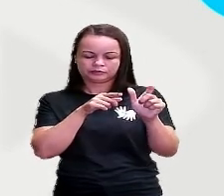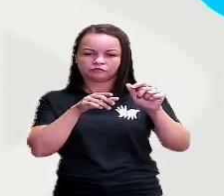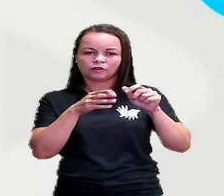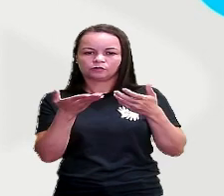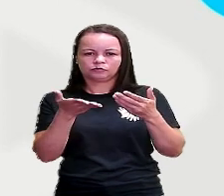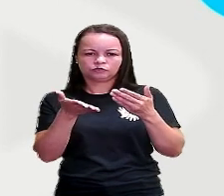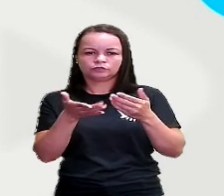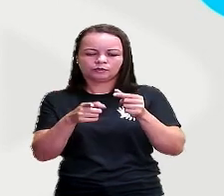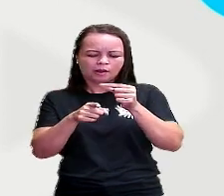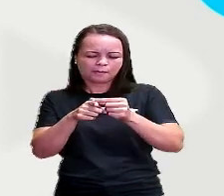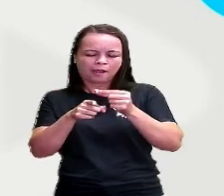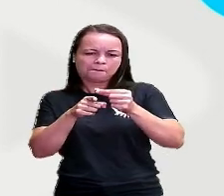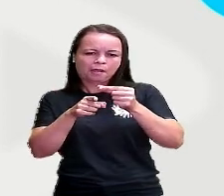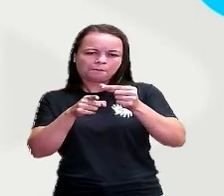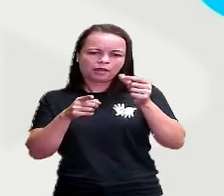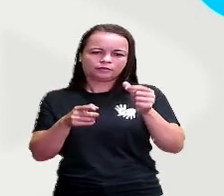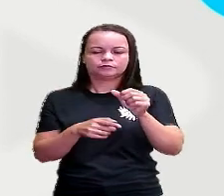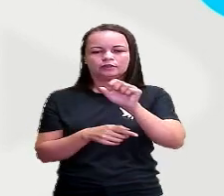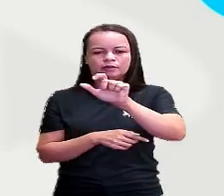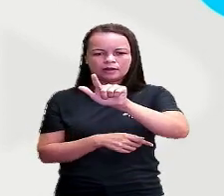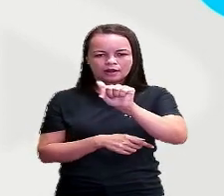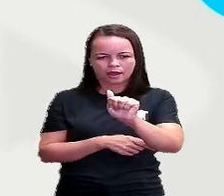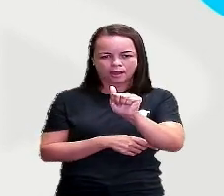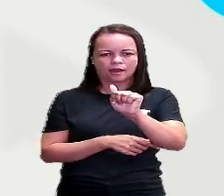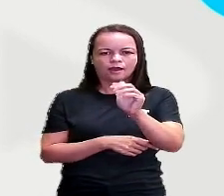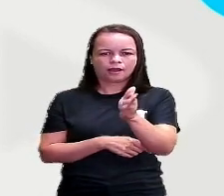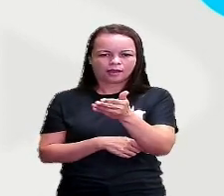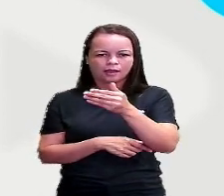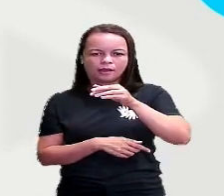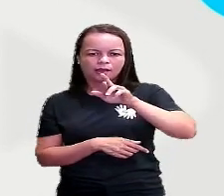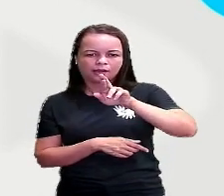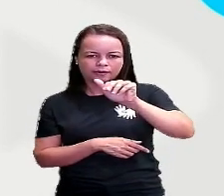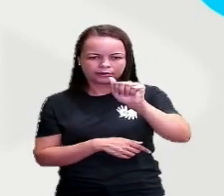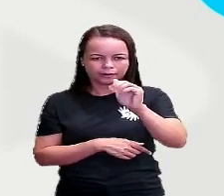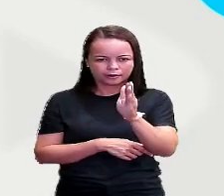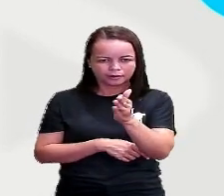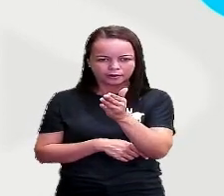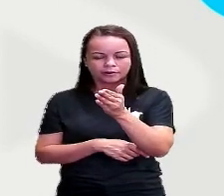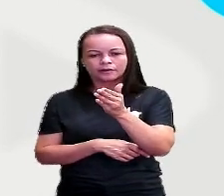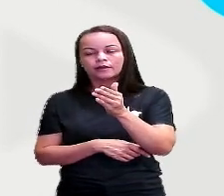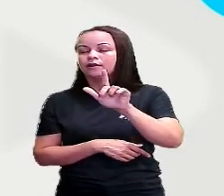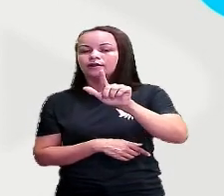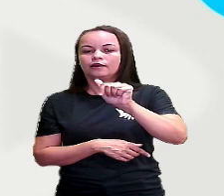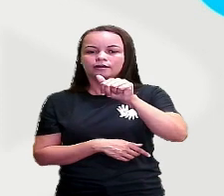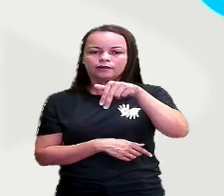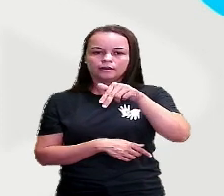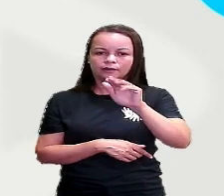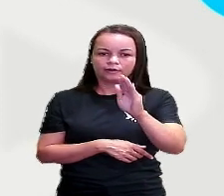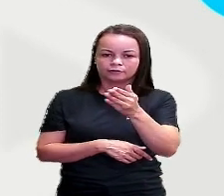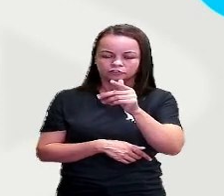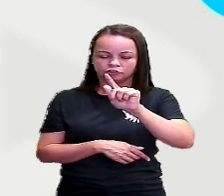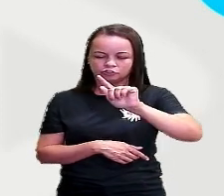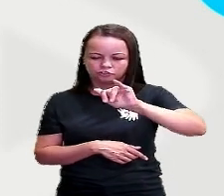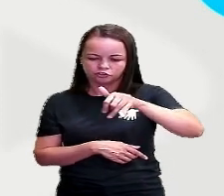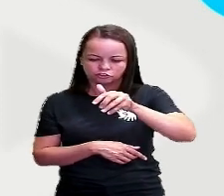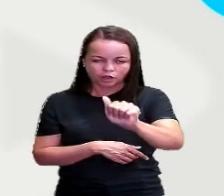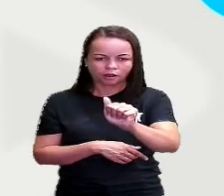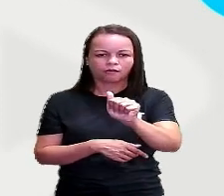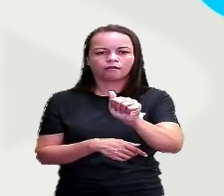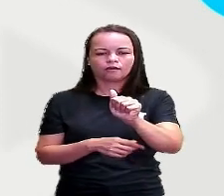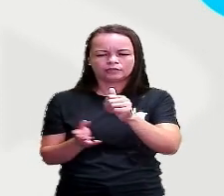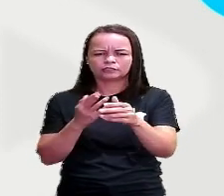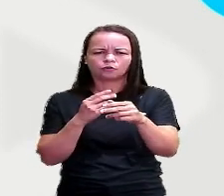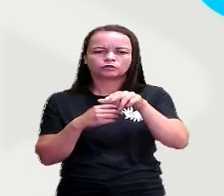separar a sílaba dessa palavra, laranja, que no caso é a quantidade de vezes que a gente abre a boca para pronunciar a palavra. Então, quando eu